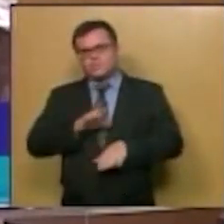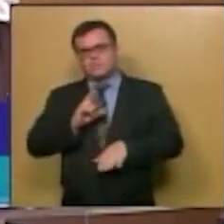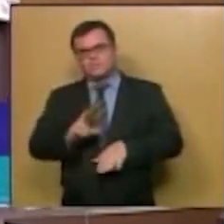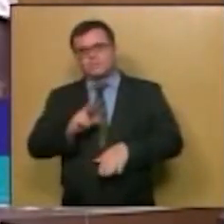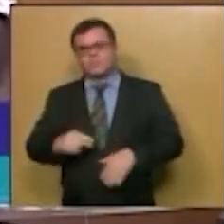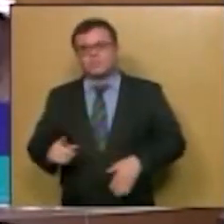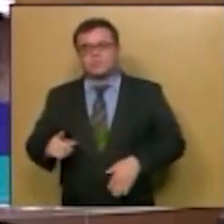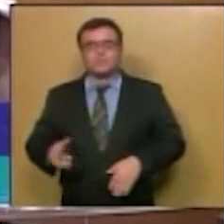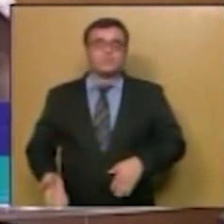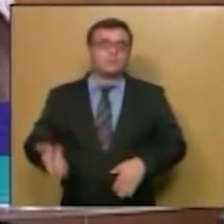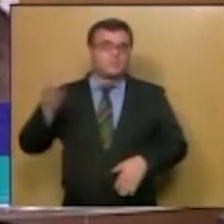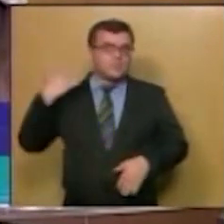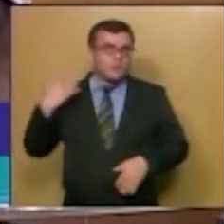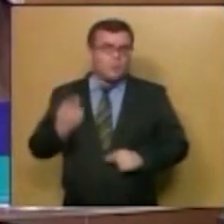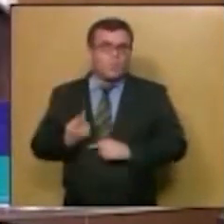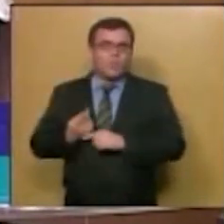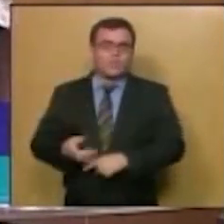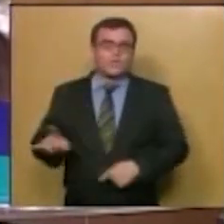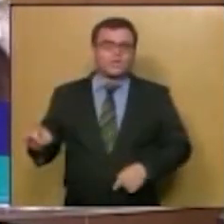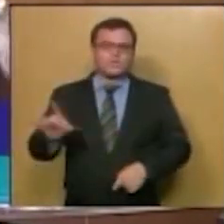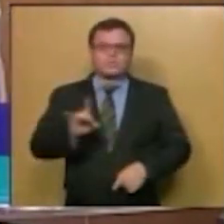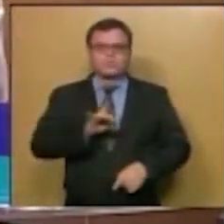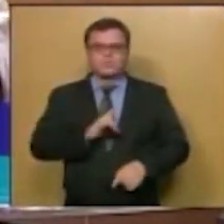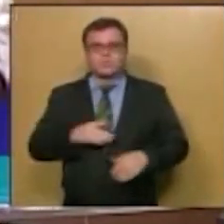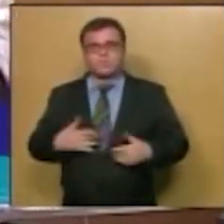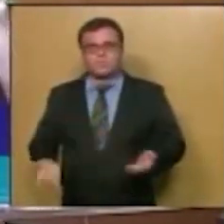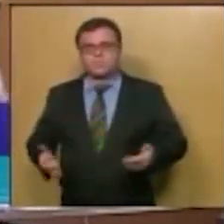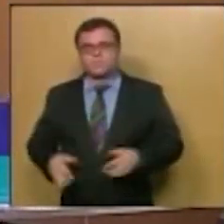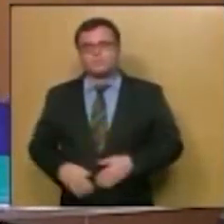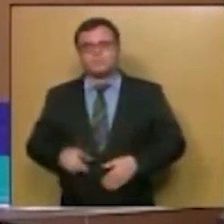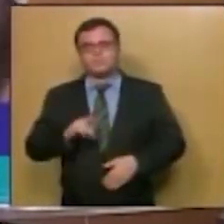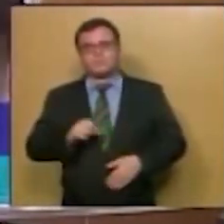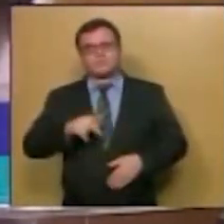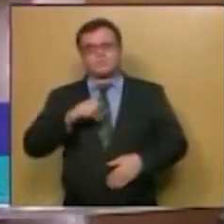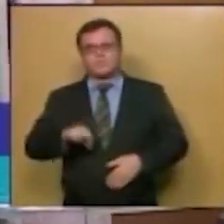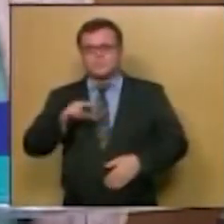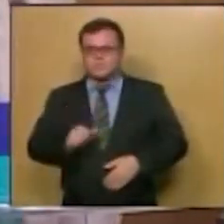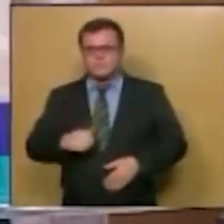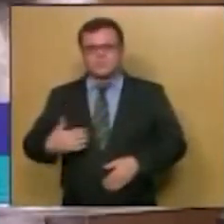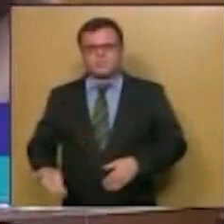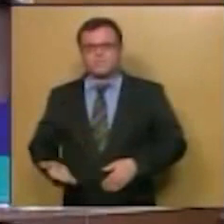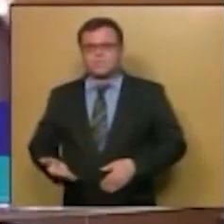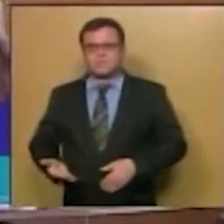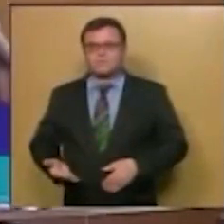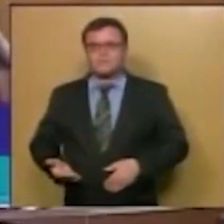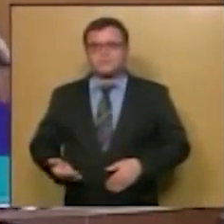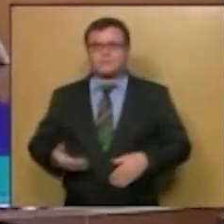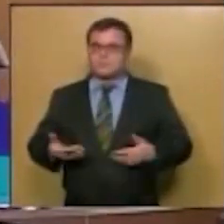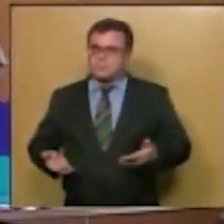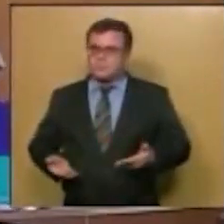procura por cada um de nós na diáspora na história rede viva